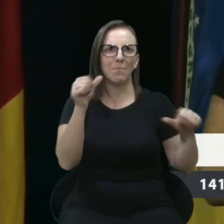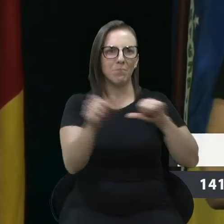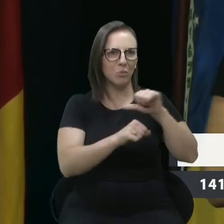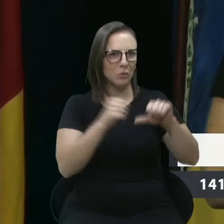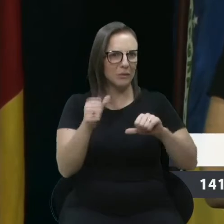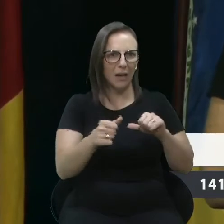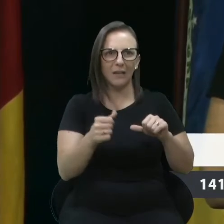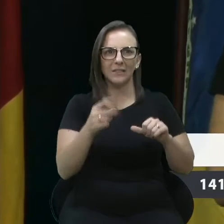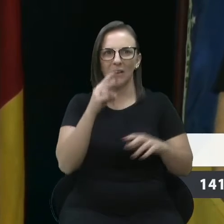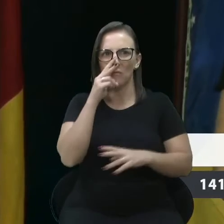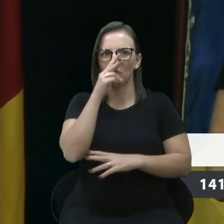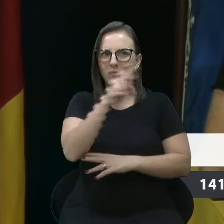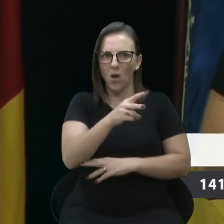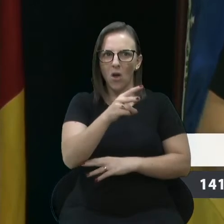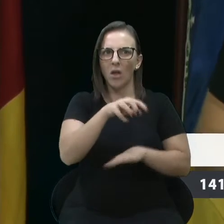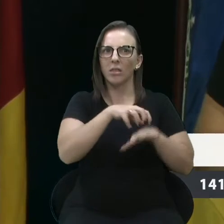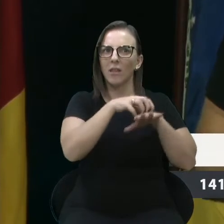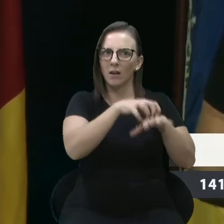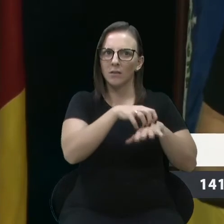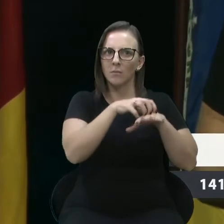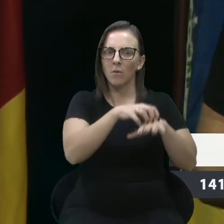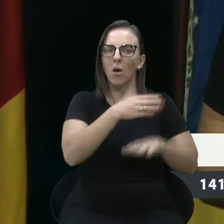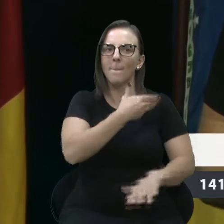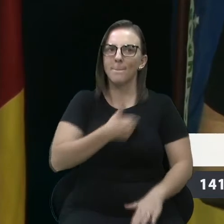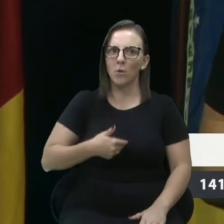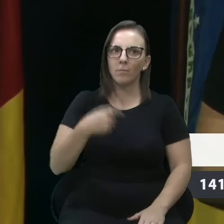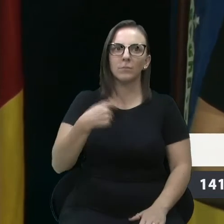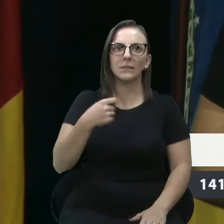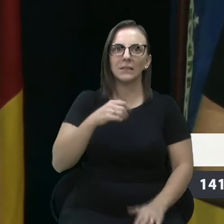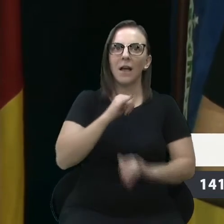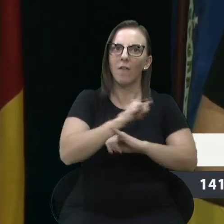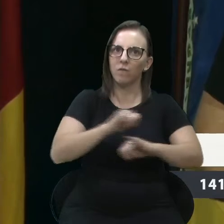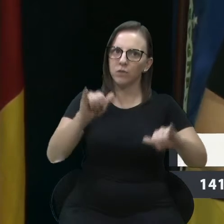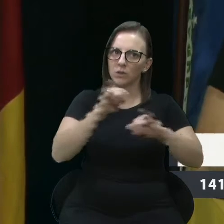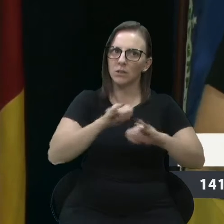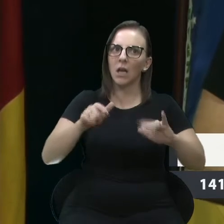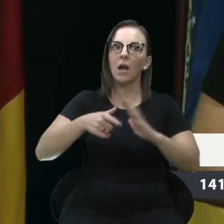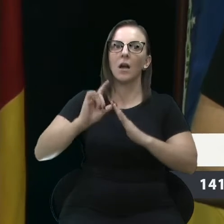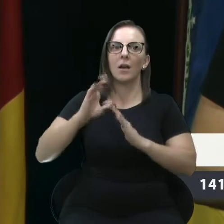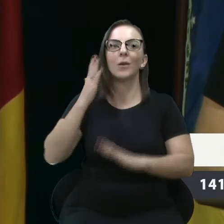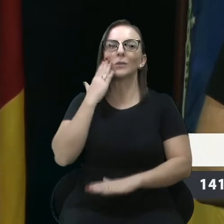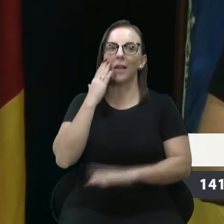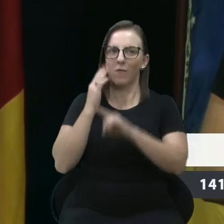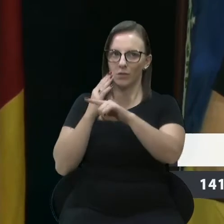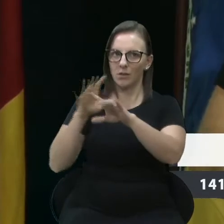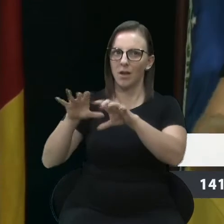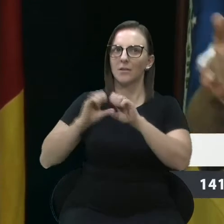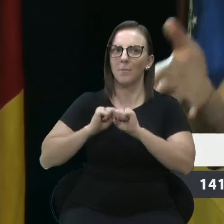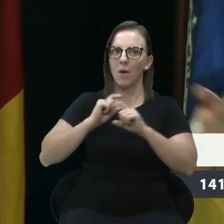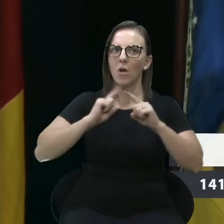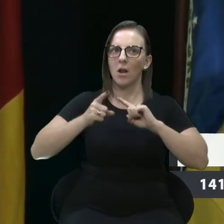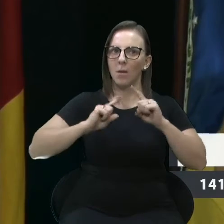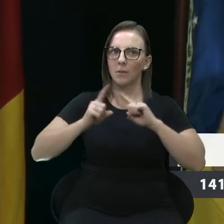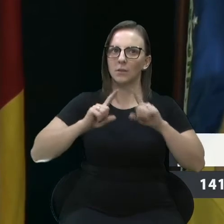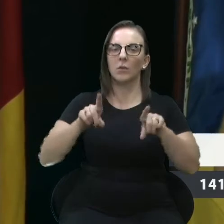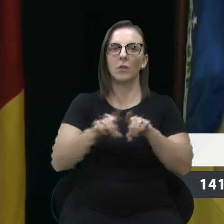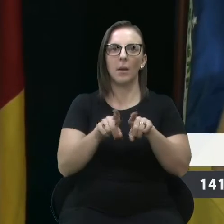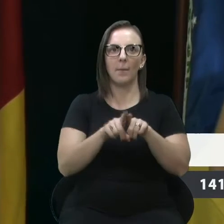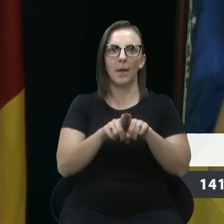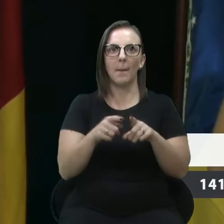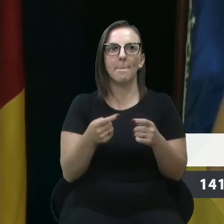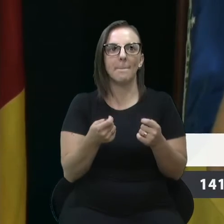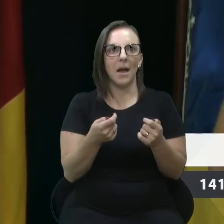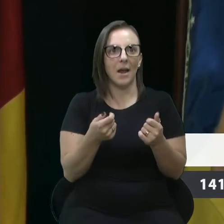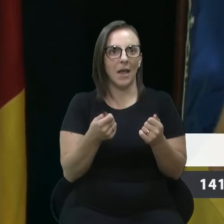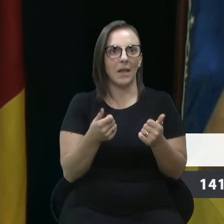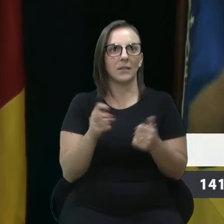no transporte público, elas precisam ser mais bem informadas. Vereador Bressan, sei que o senhor recebeu também reclamação, parece que a passagem ficou